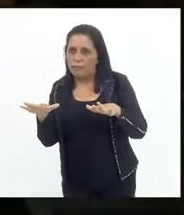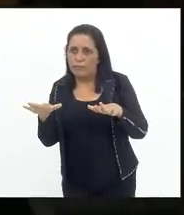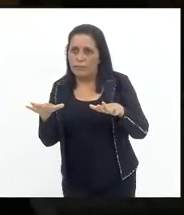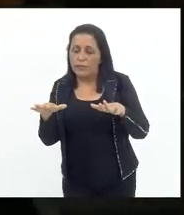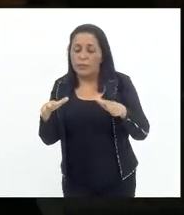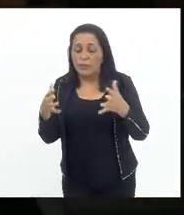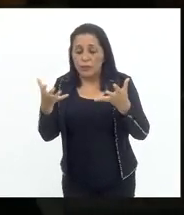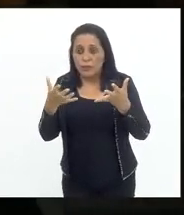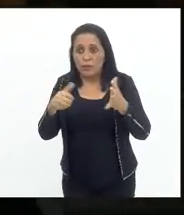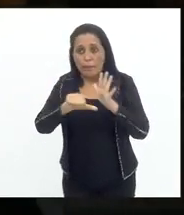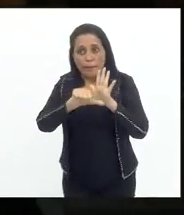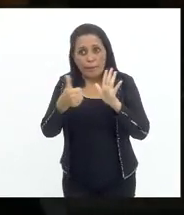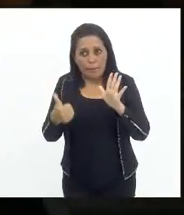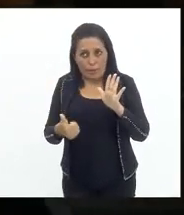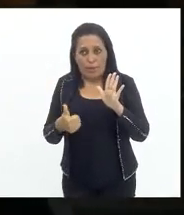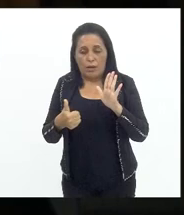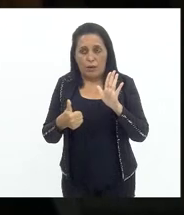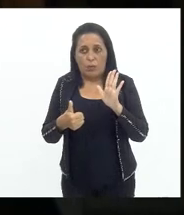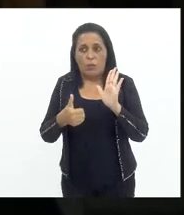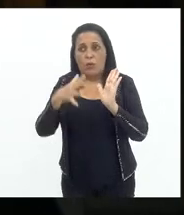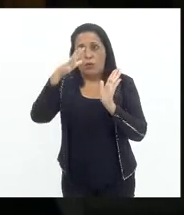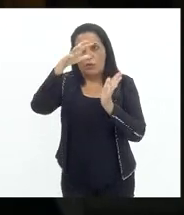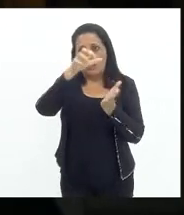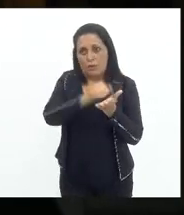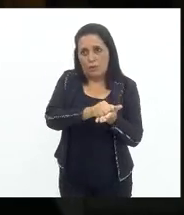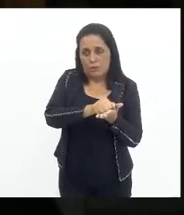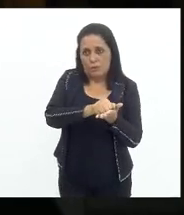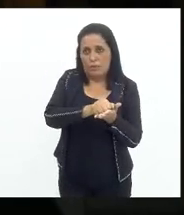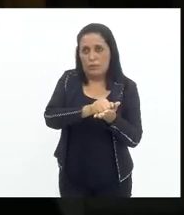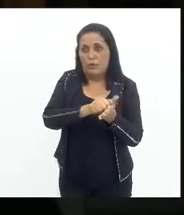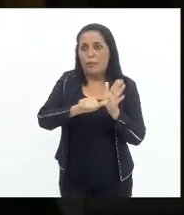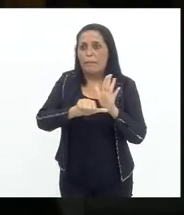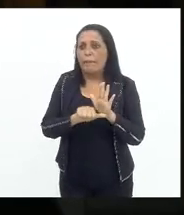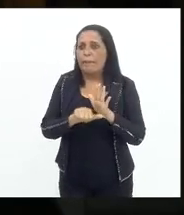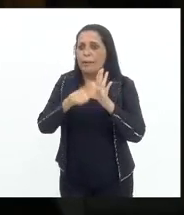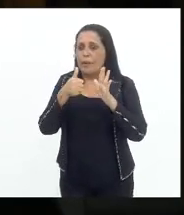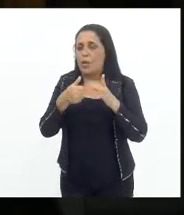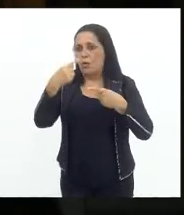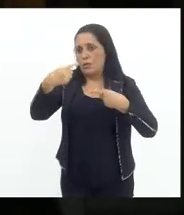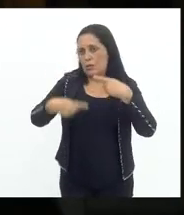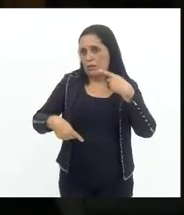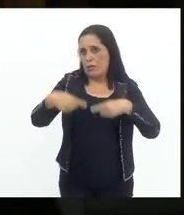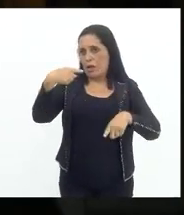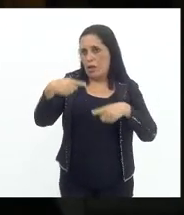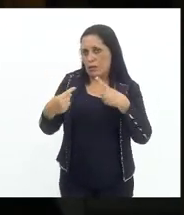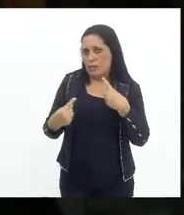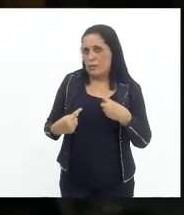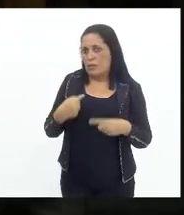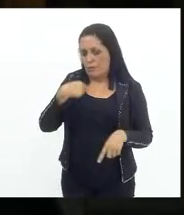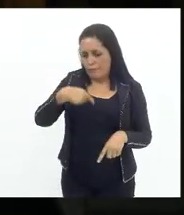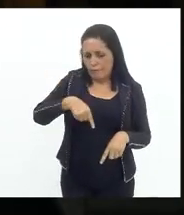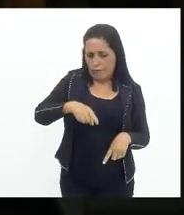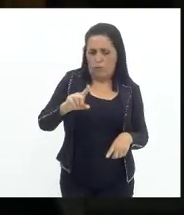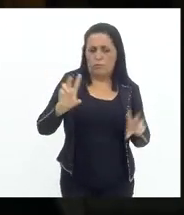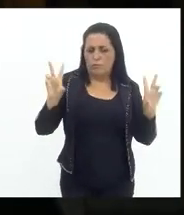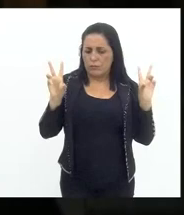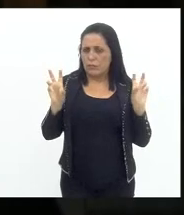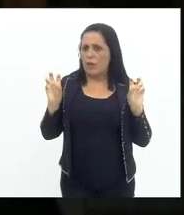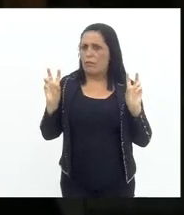Queria primeiro registrar que é o primeiro debate que fui sobre esse